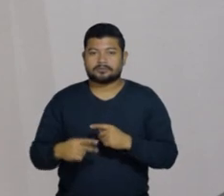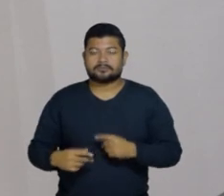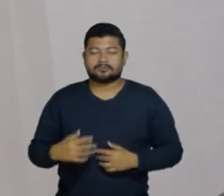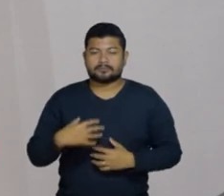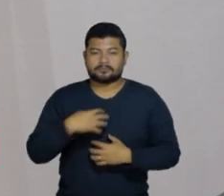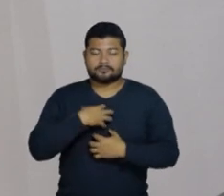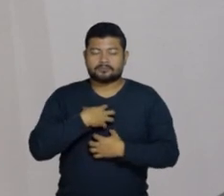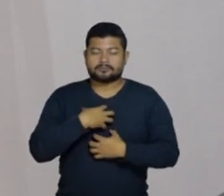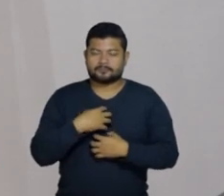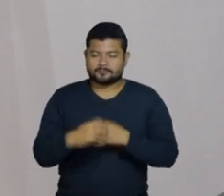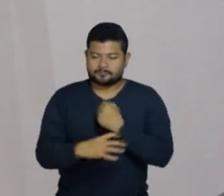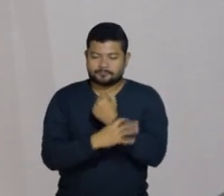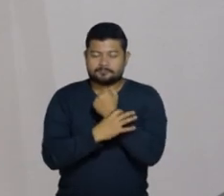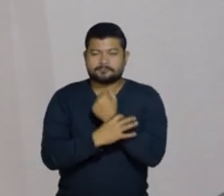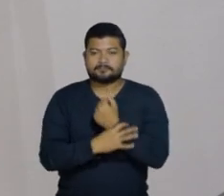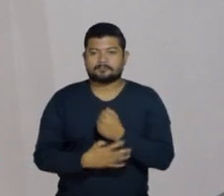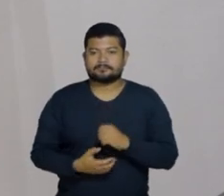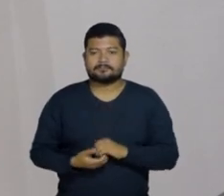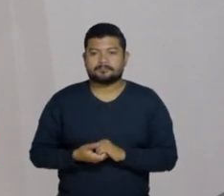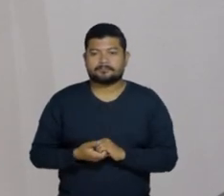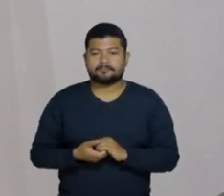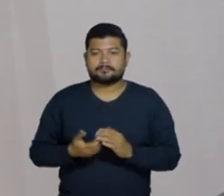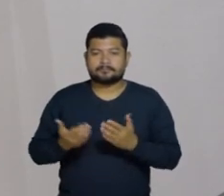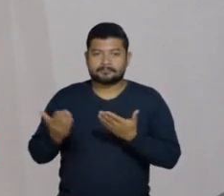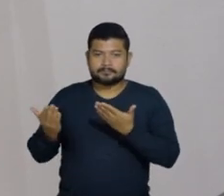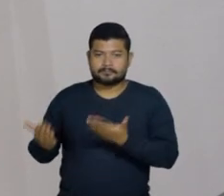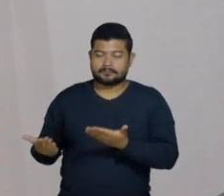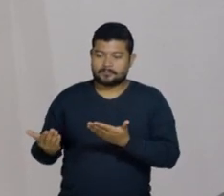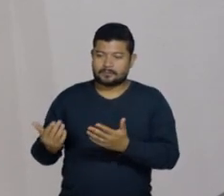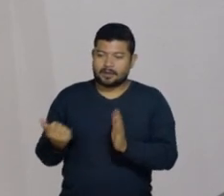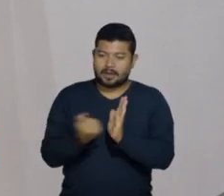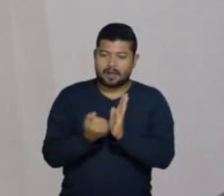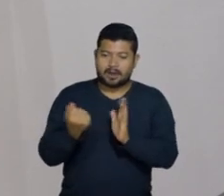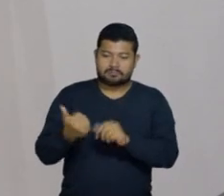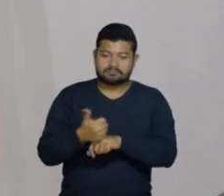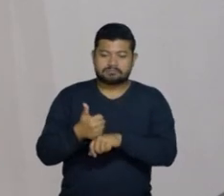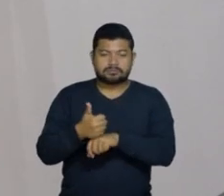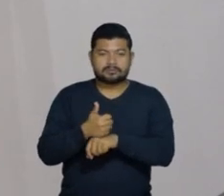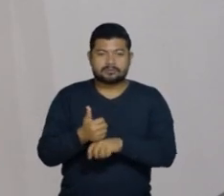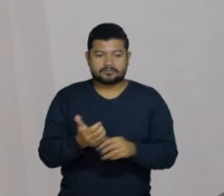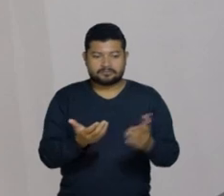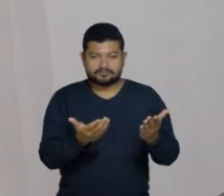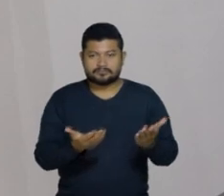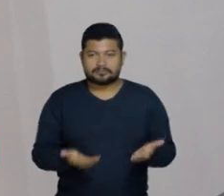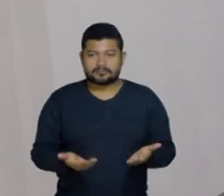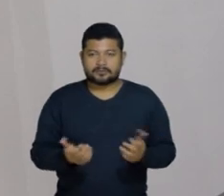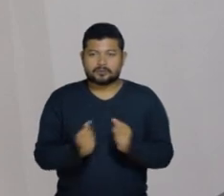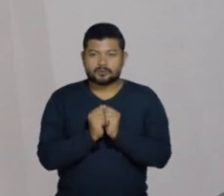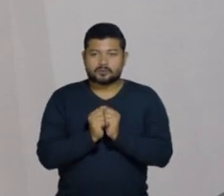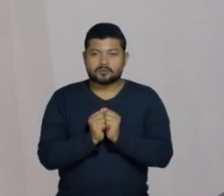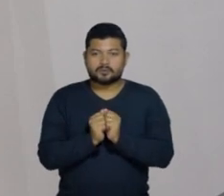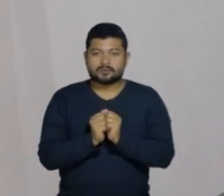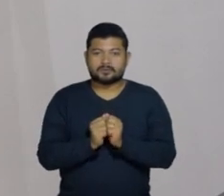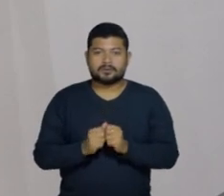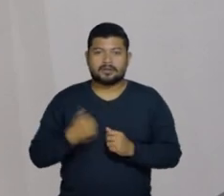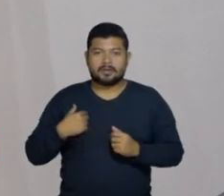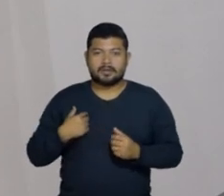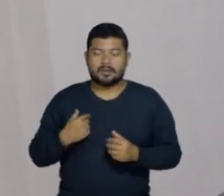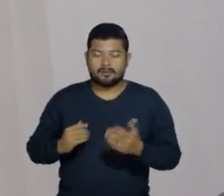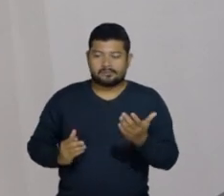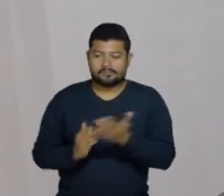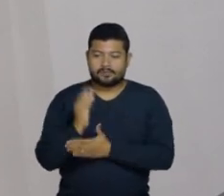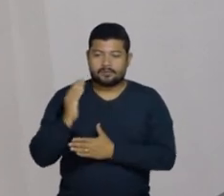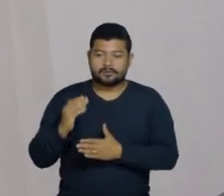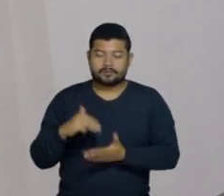um registro de um profissional que está ali conosco, que, aprovado pelos 40 deputados, receberá essa homenagem,